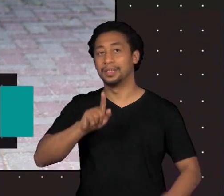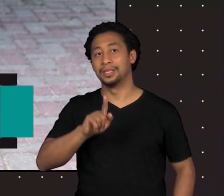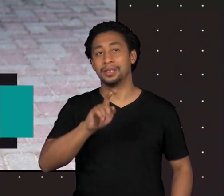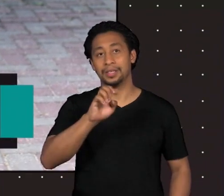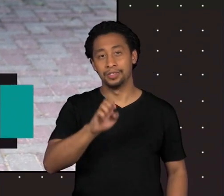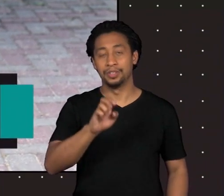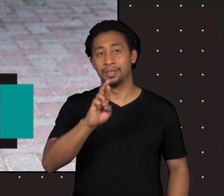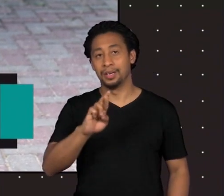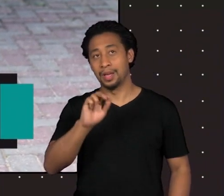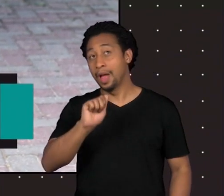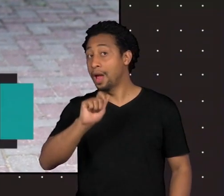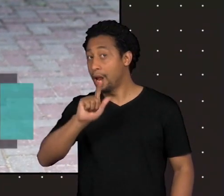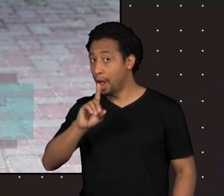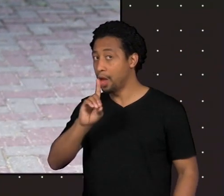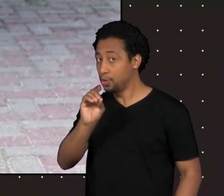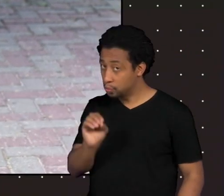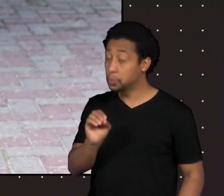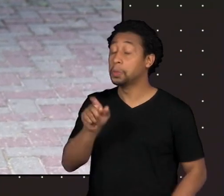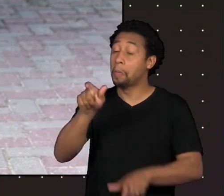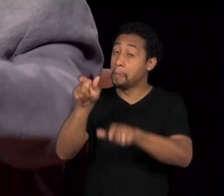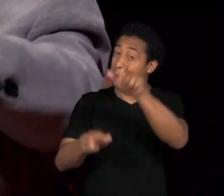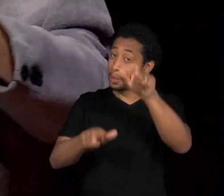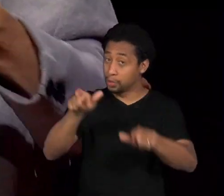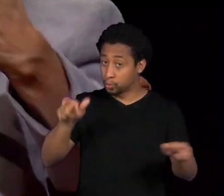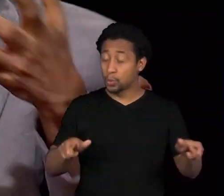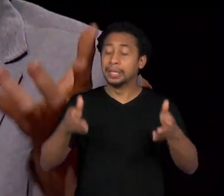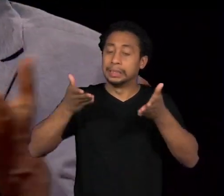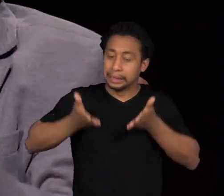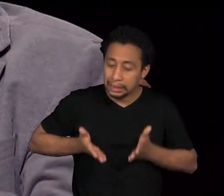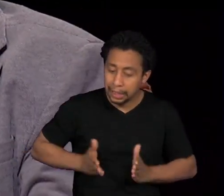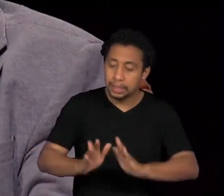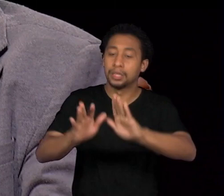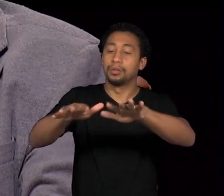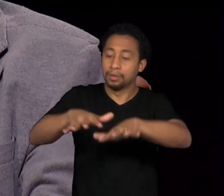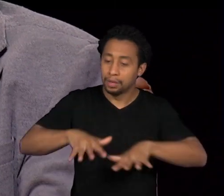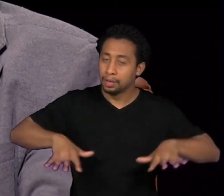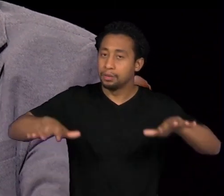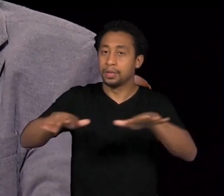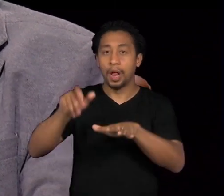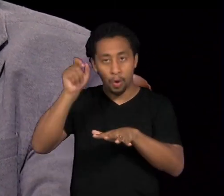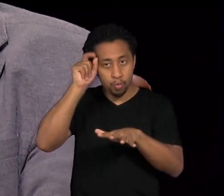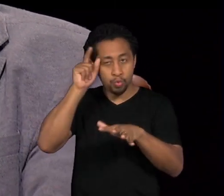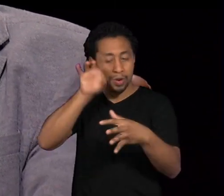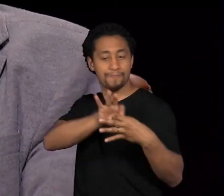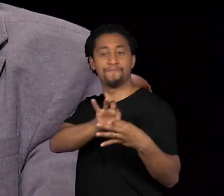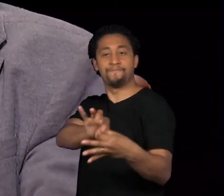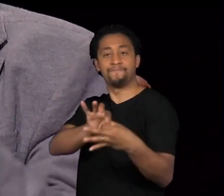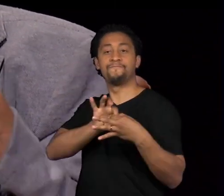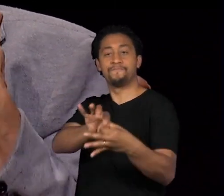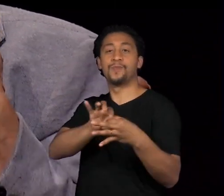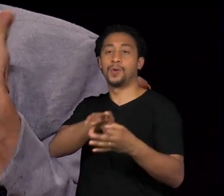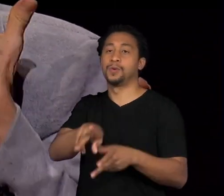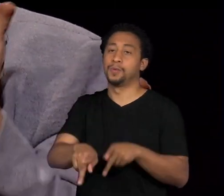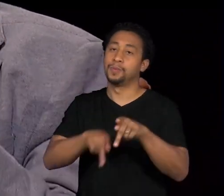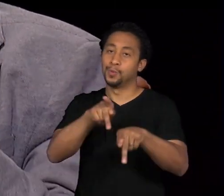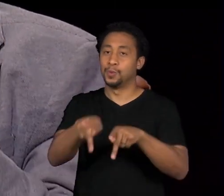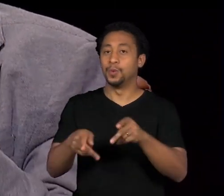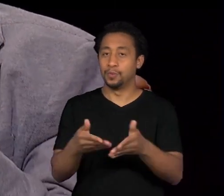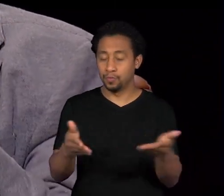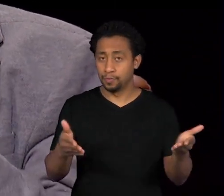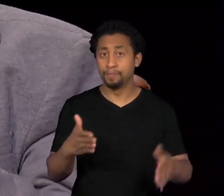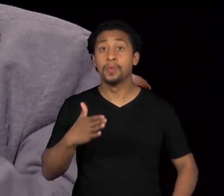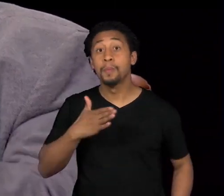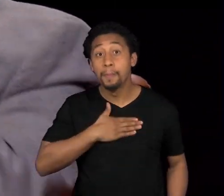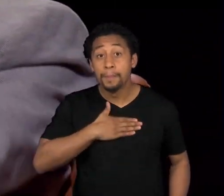vários outros né ou seja São pessoas que nasceram dentro daquela Cultura né O que eu o que meu trabalho propõe